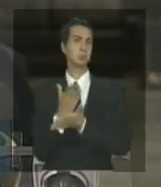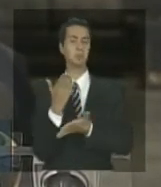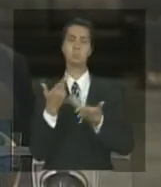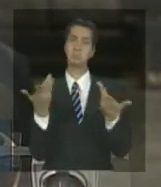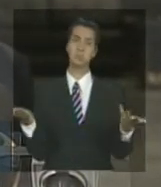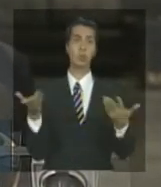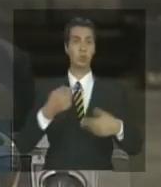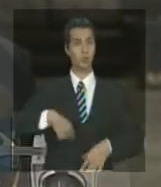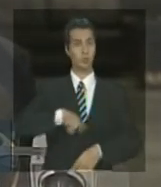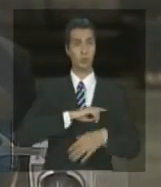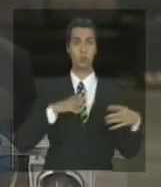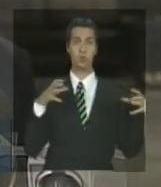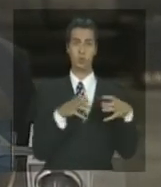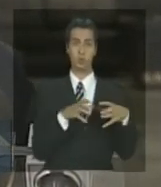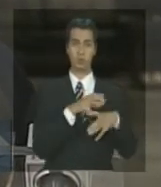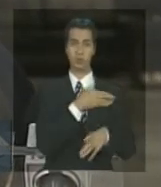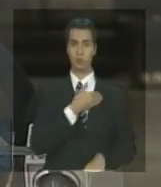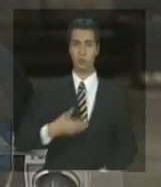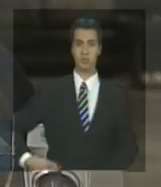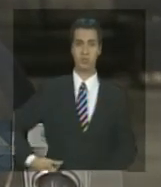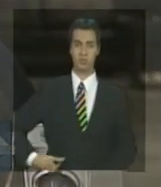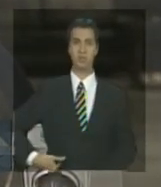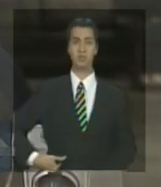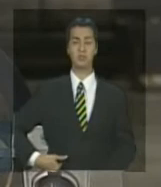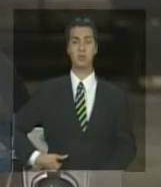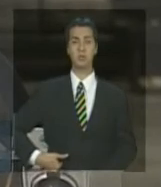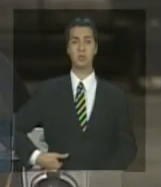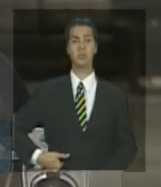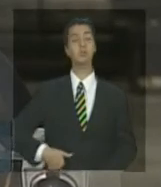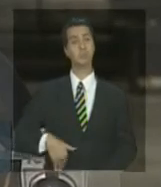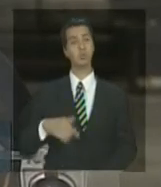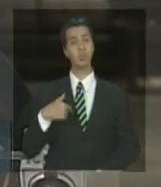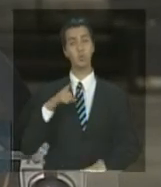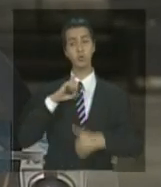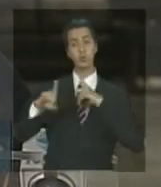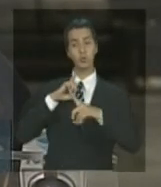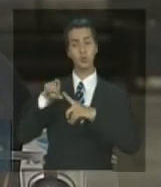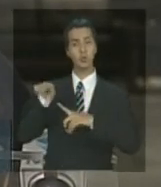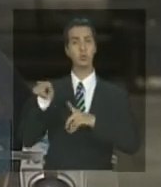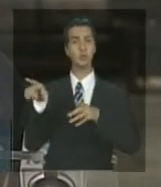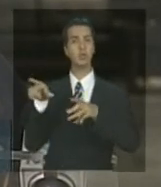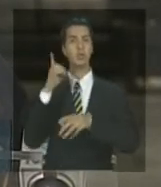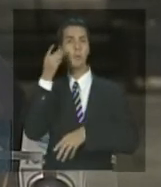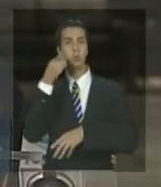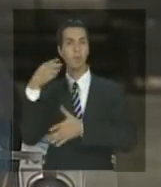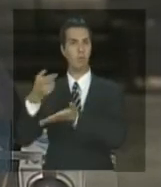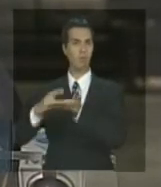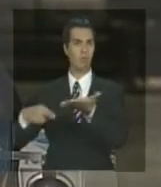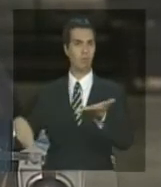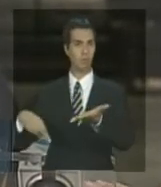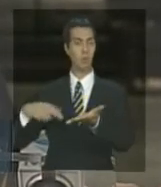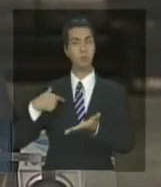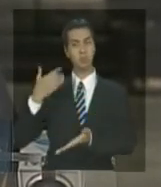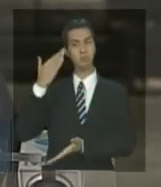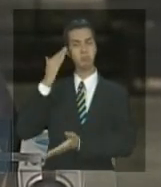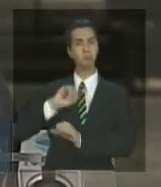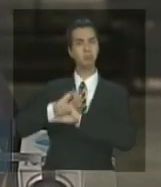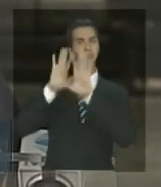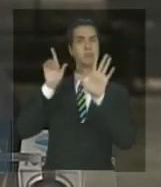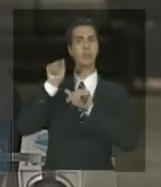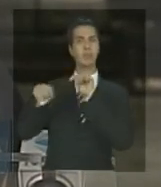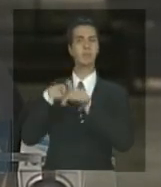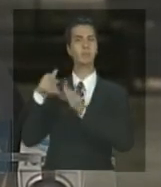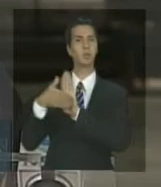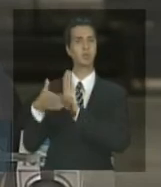do Executivo, nós estamos procurando dialogar com o relator para entender as propostas técnicas dele. Agora, se houver necessidade, como o ministro